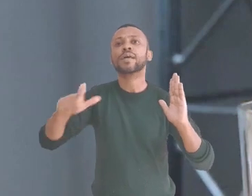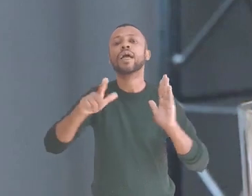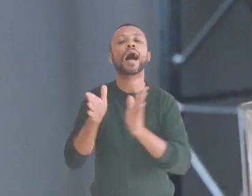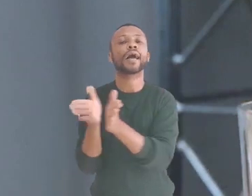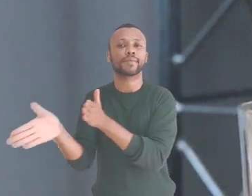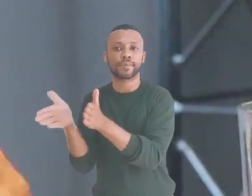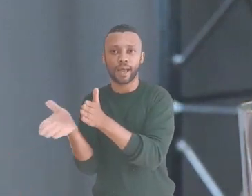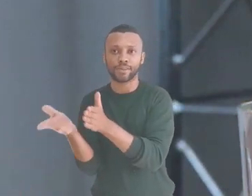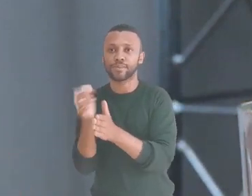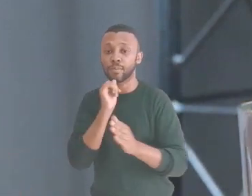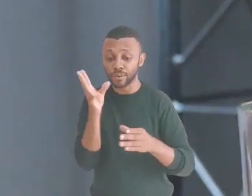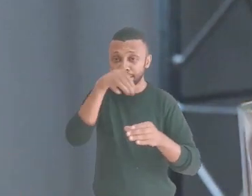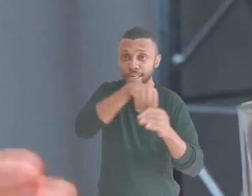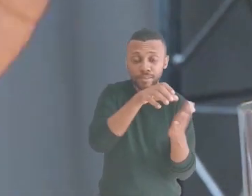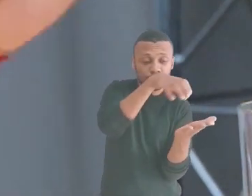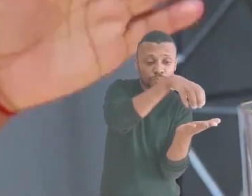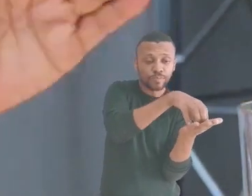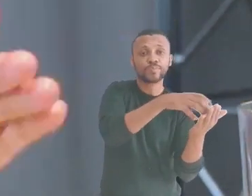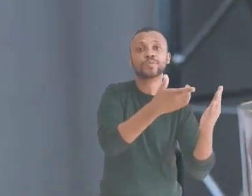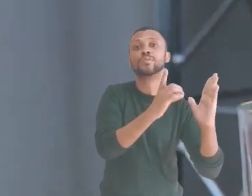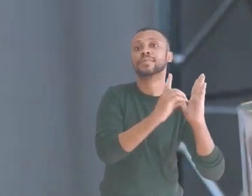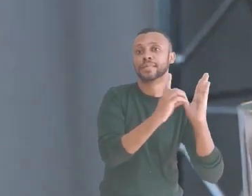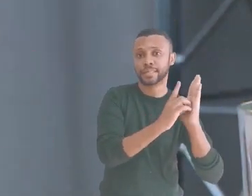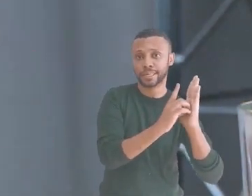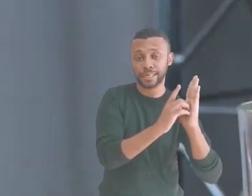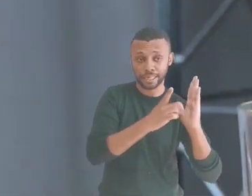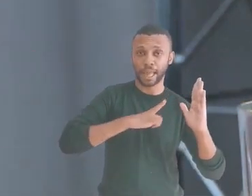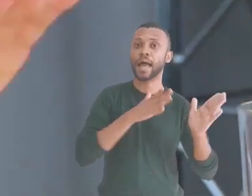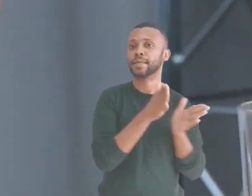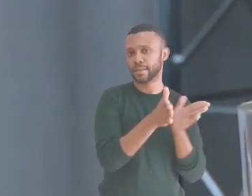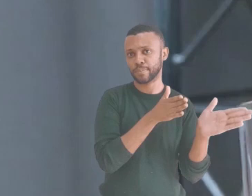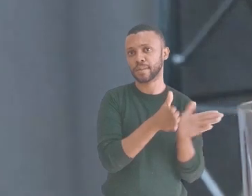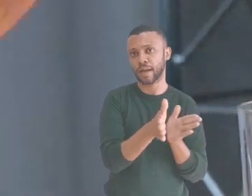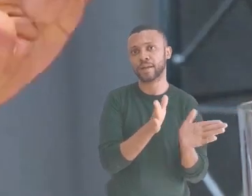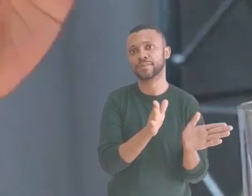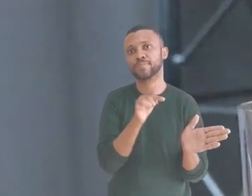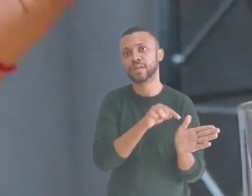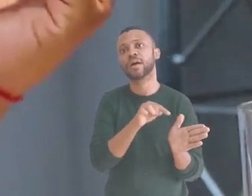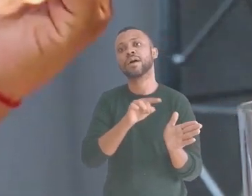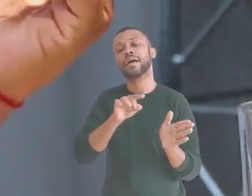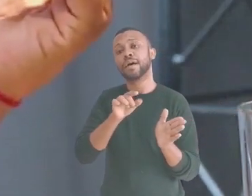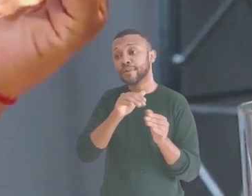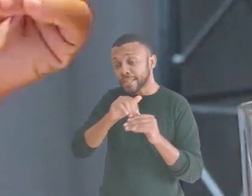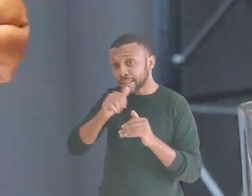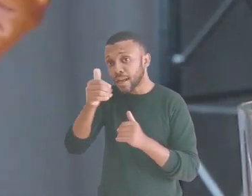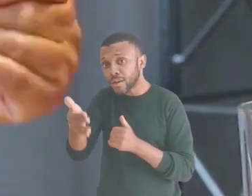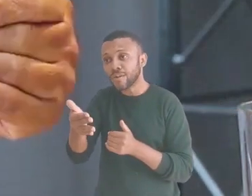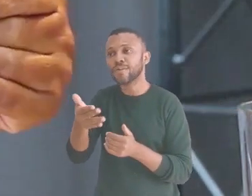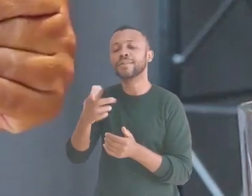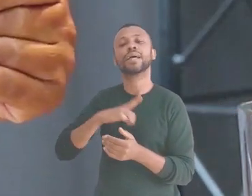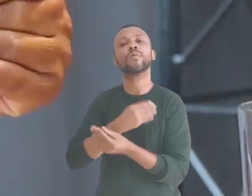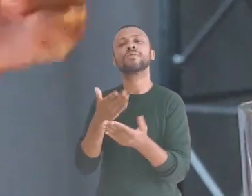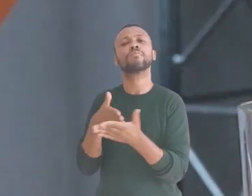acessibilidade. Saiu da porta para fora? Saiu da porta, se não tiver carro, já tem ali um montão de limitação. Por exemplo,